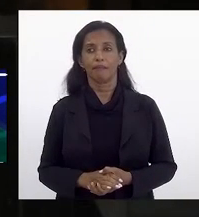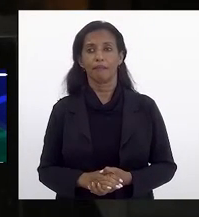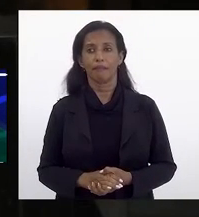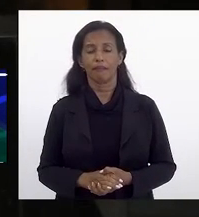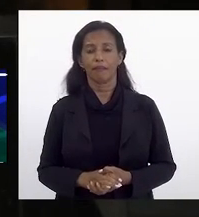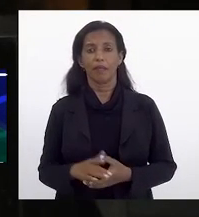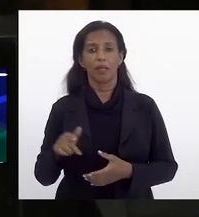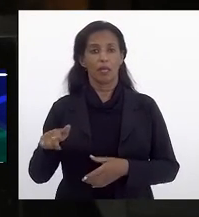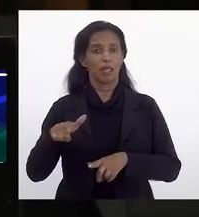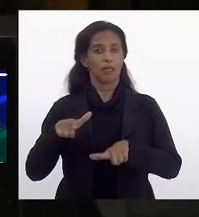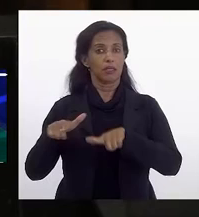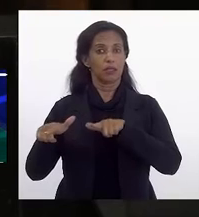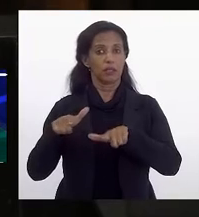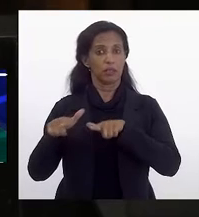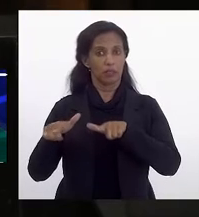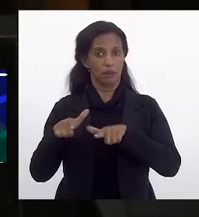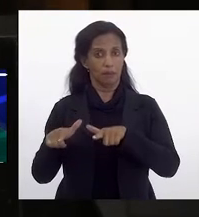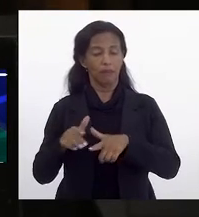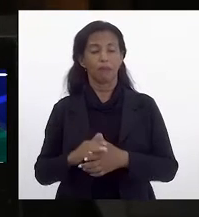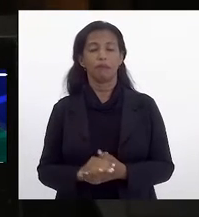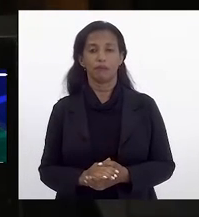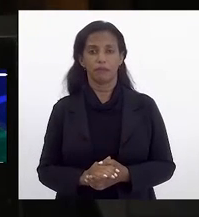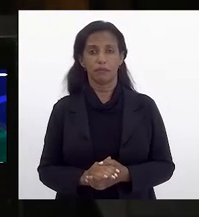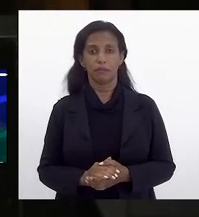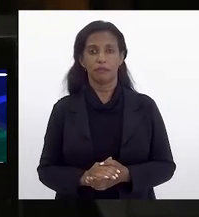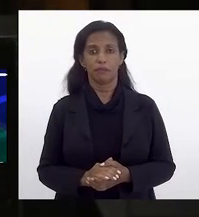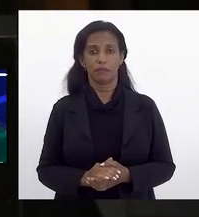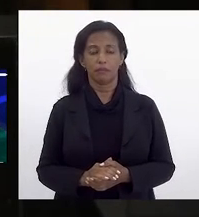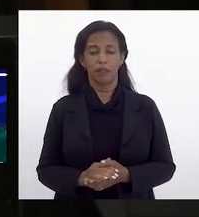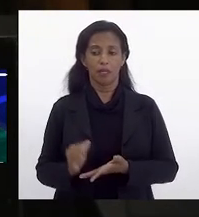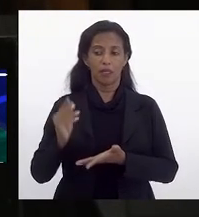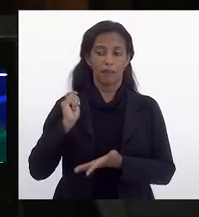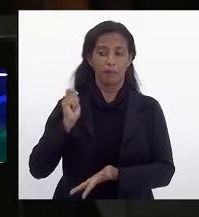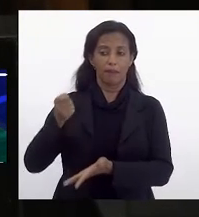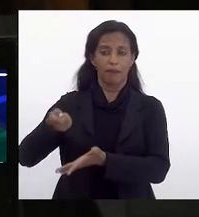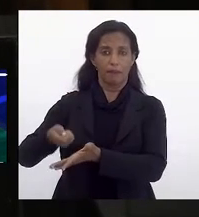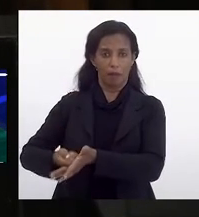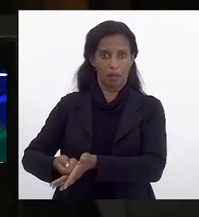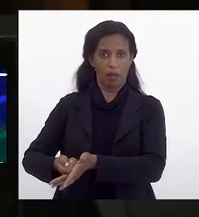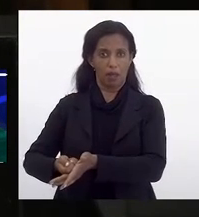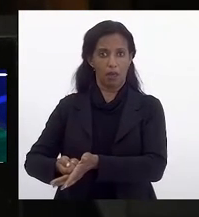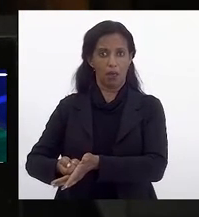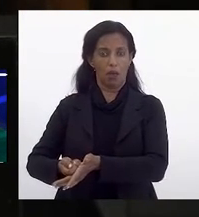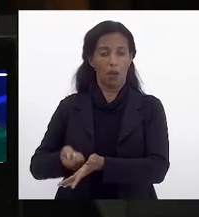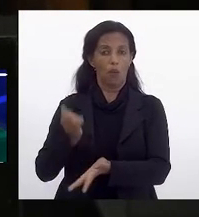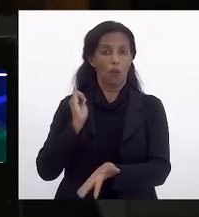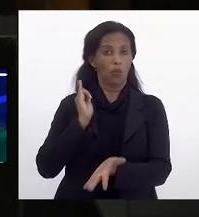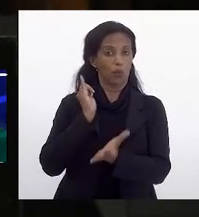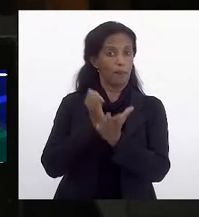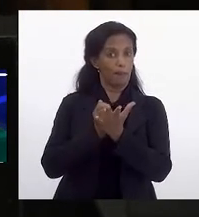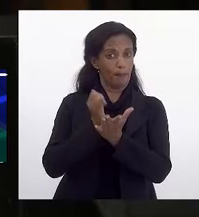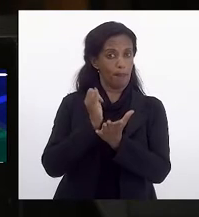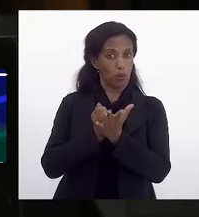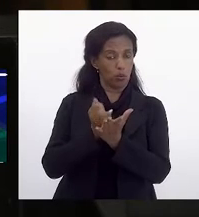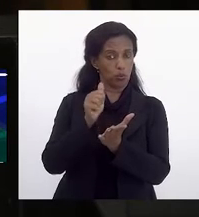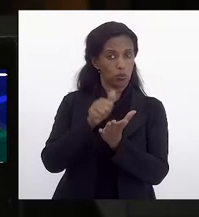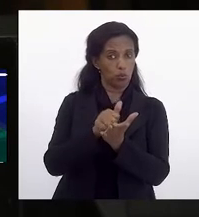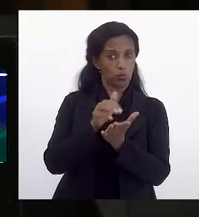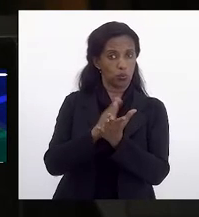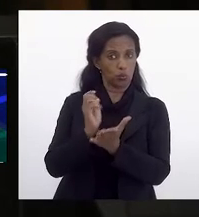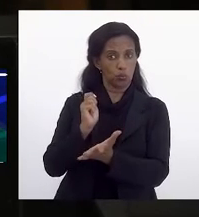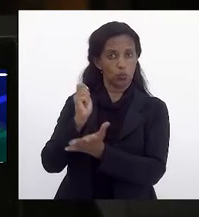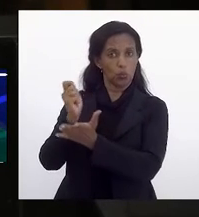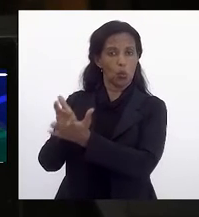estes serviços prestados e remunerados por conta dos impostos, isto é,